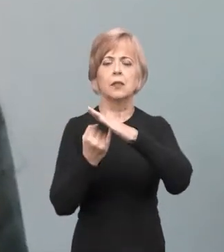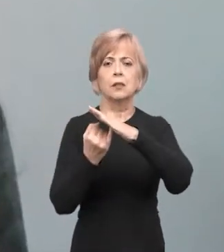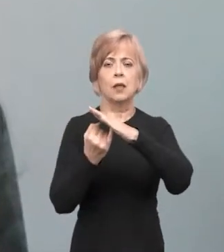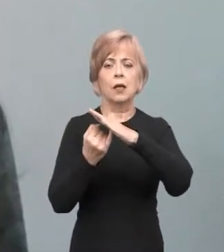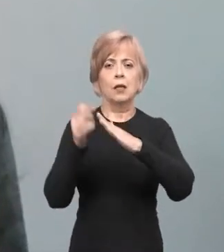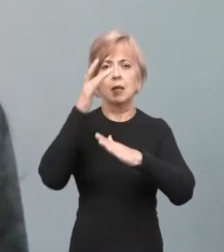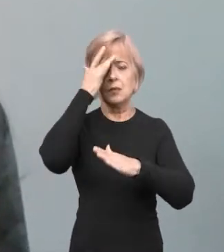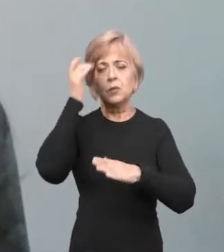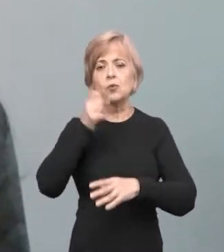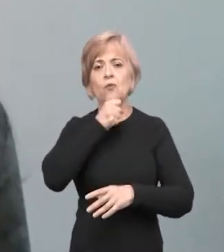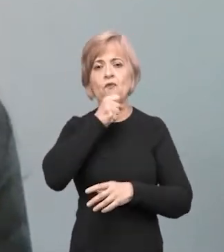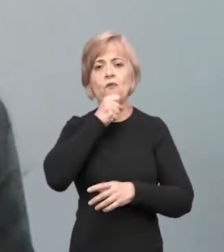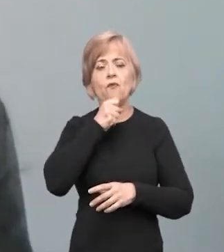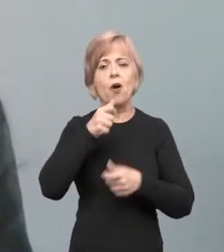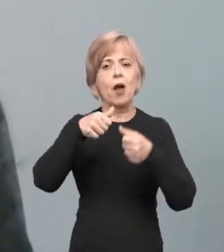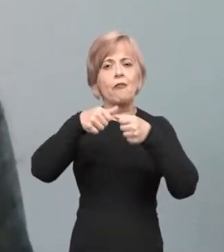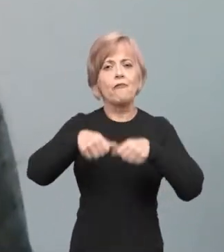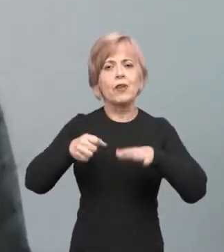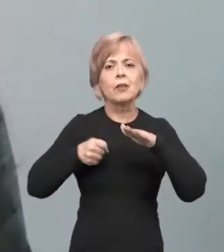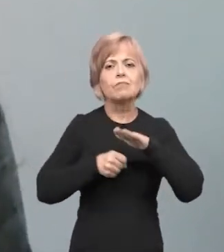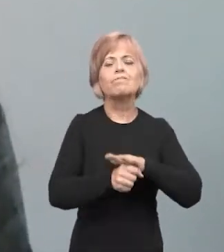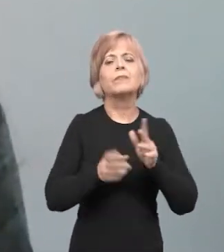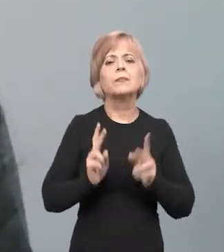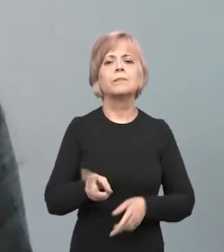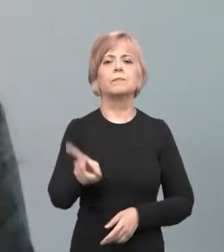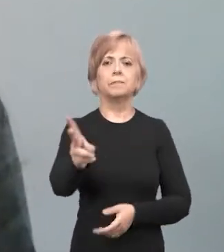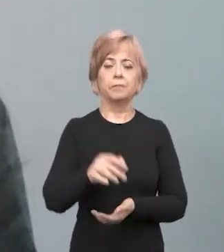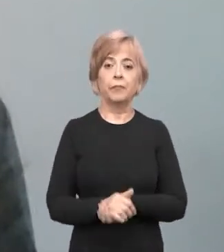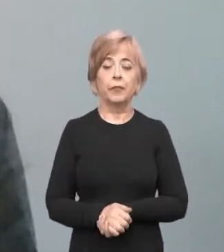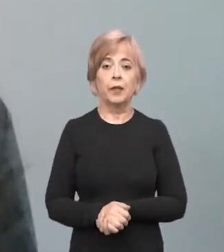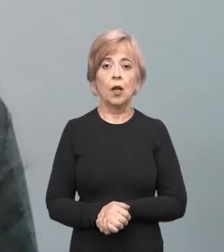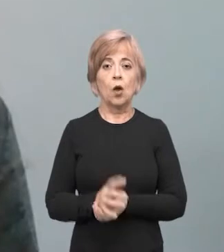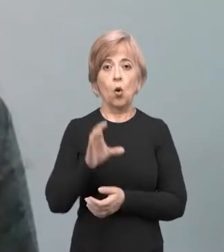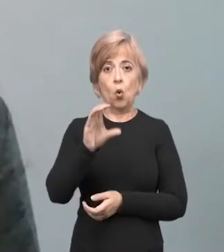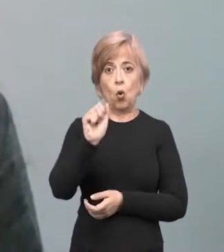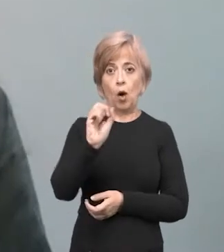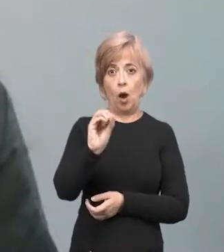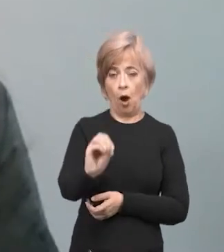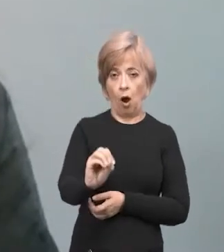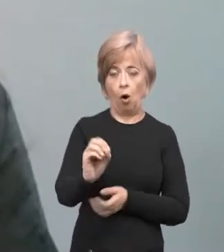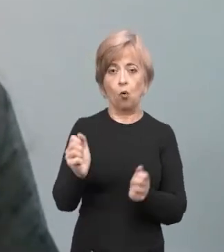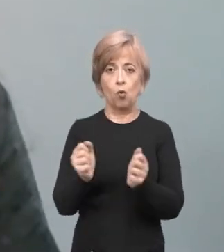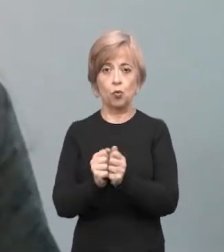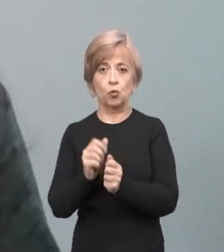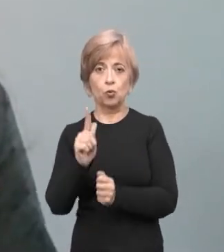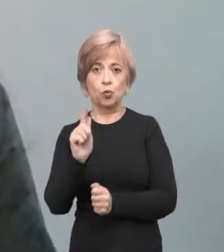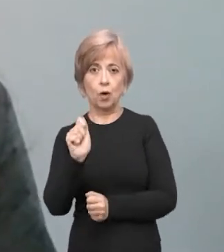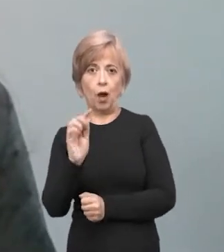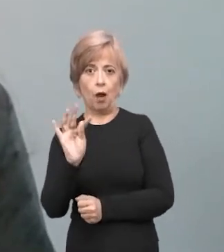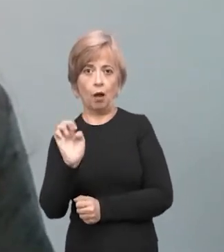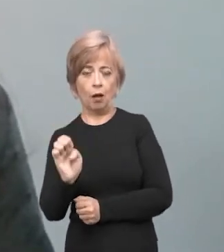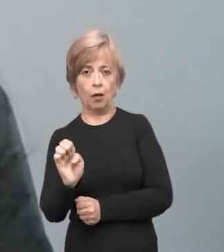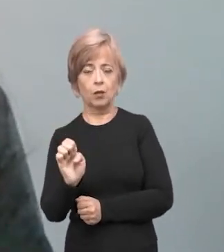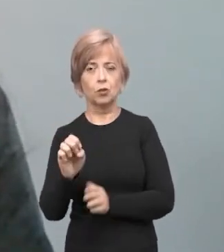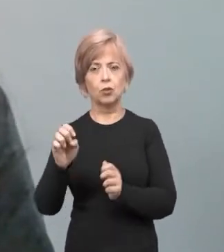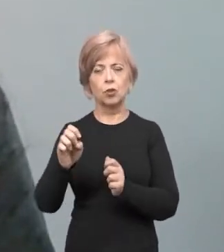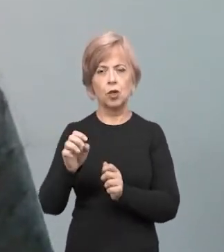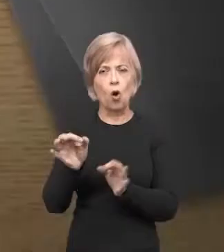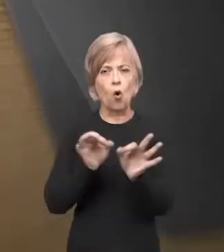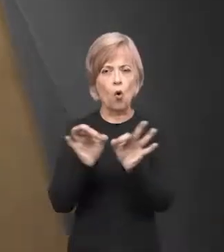longa permanência para idosos. E aí o CAL, juntamente com o GAT, elaborou um roteiro